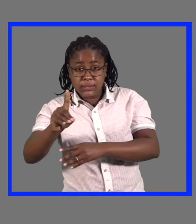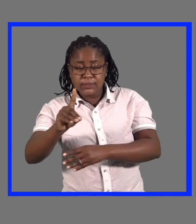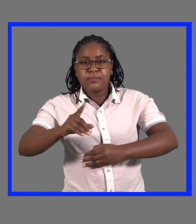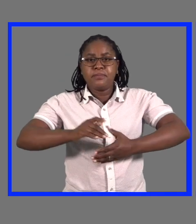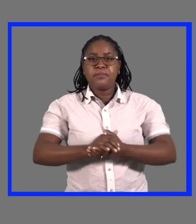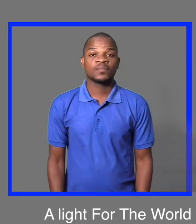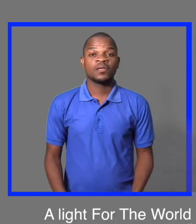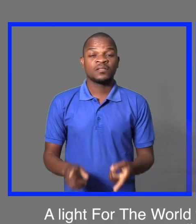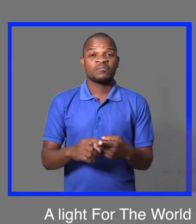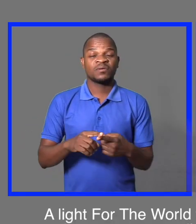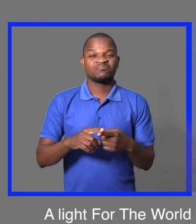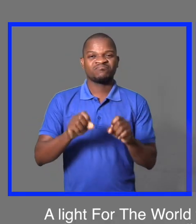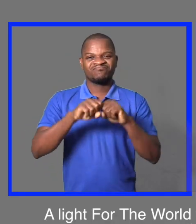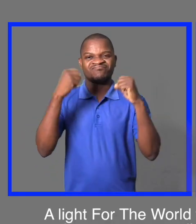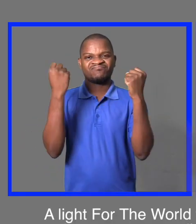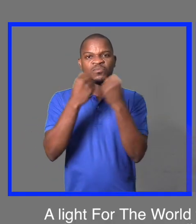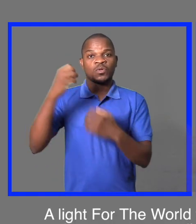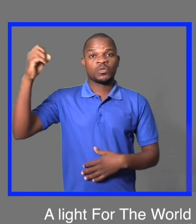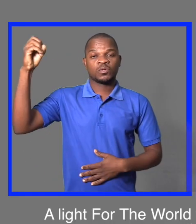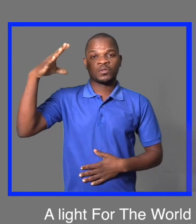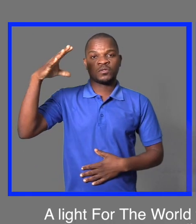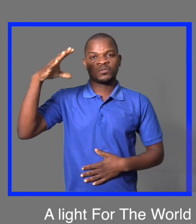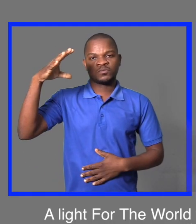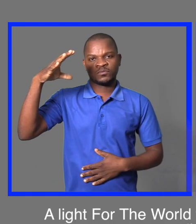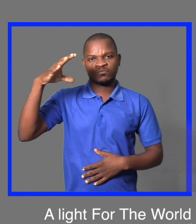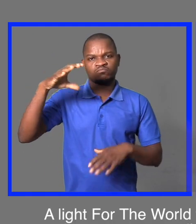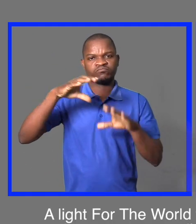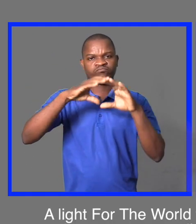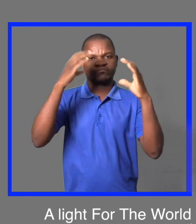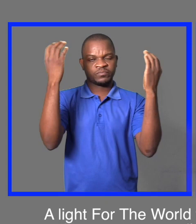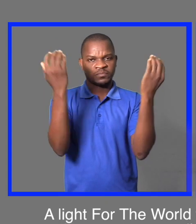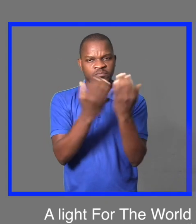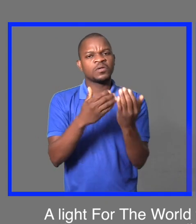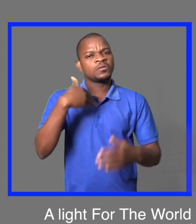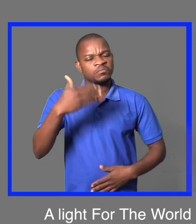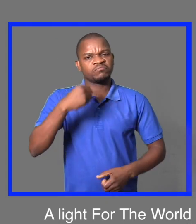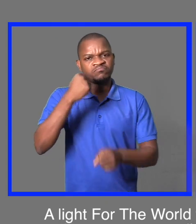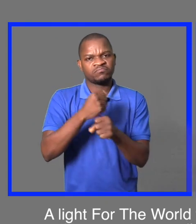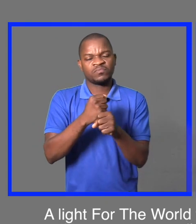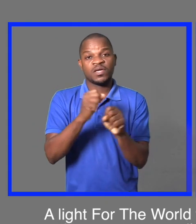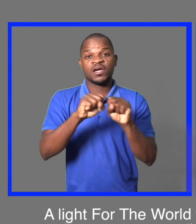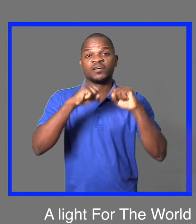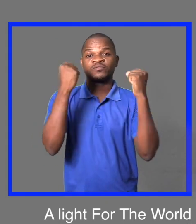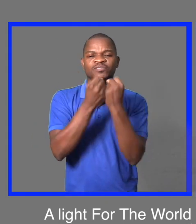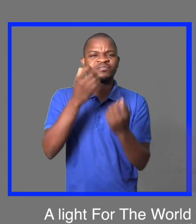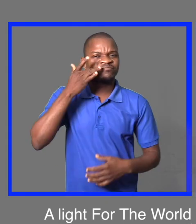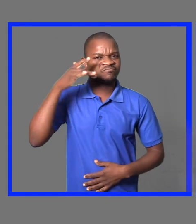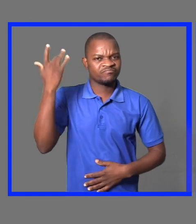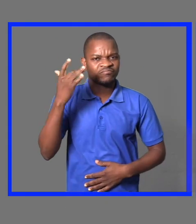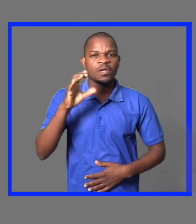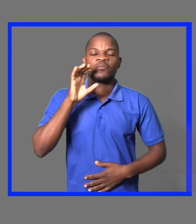deficiência. A Life Food World tem vindo a trabalhar com a Associação de Pessoas com Albinismo, que é a DOTS, a nível da província de São